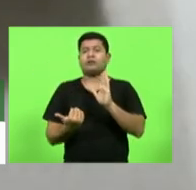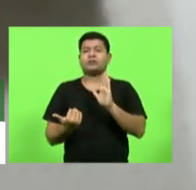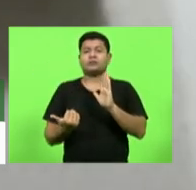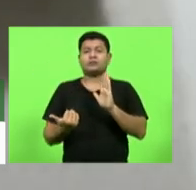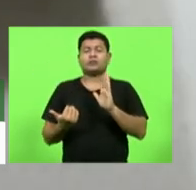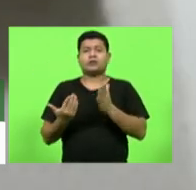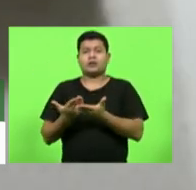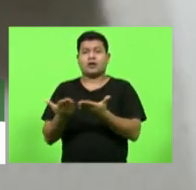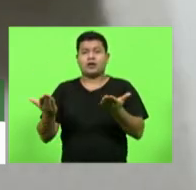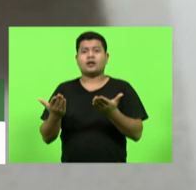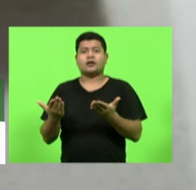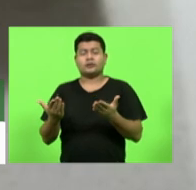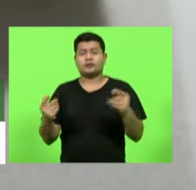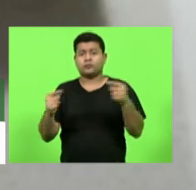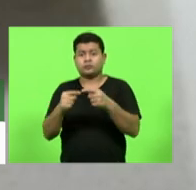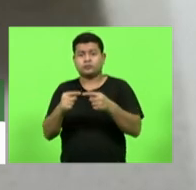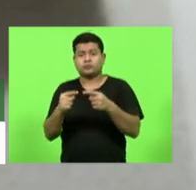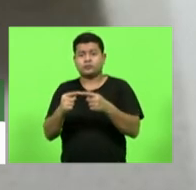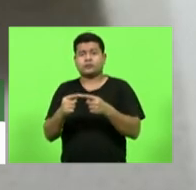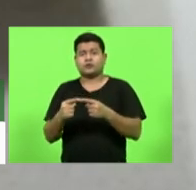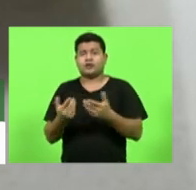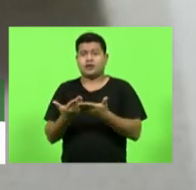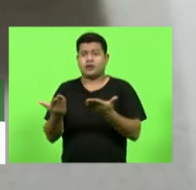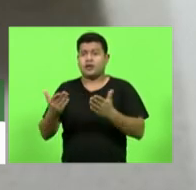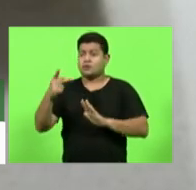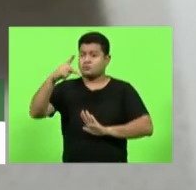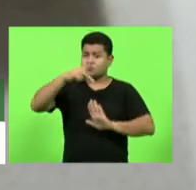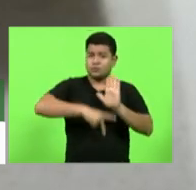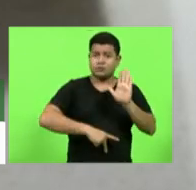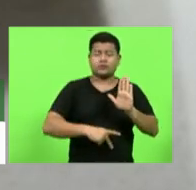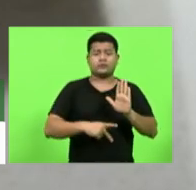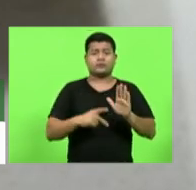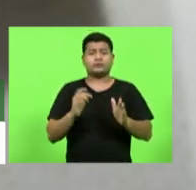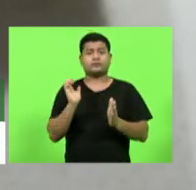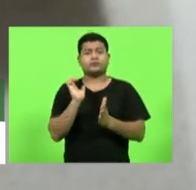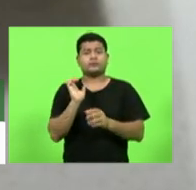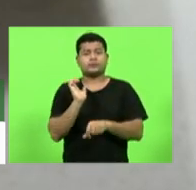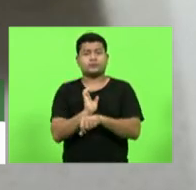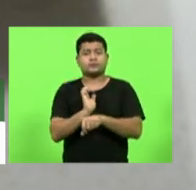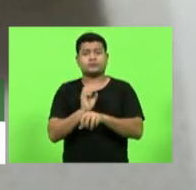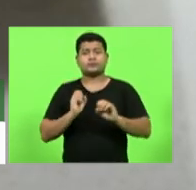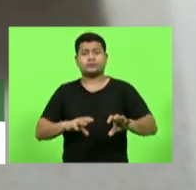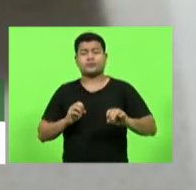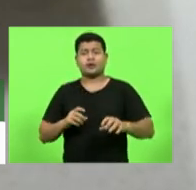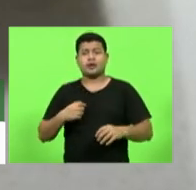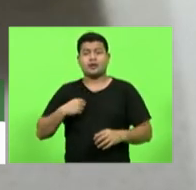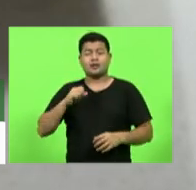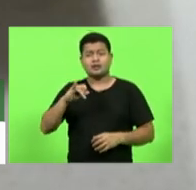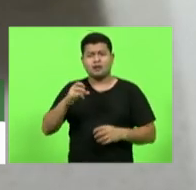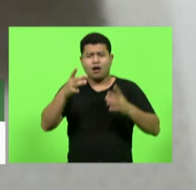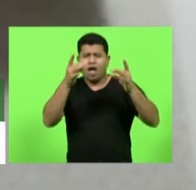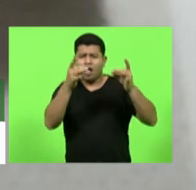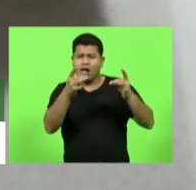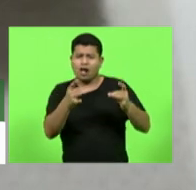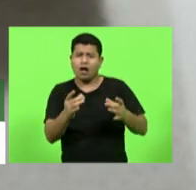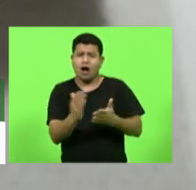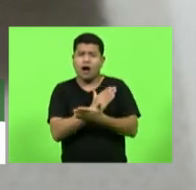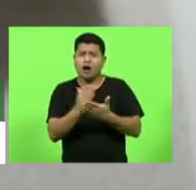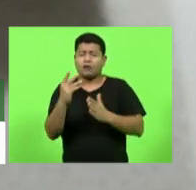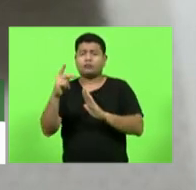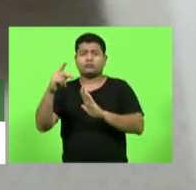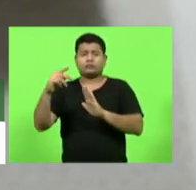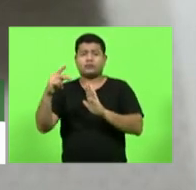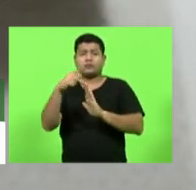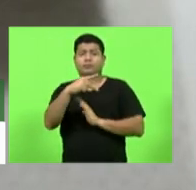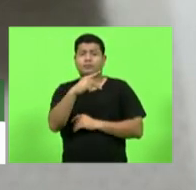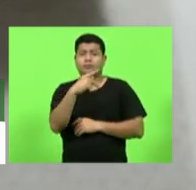que sejam compatíveis com o nosso plano estadual de educação, e se nós formos verificar em detalhe, nós temos alguns programas no PPA que já